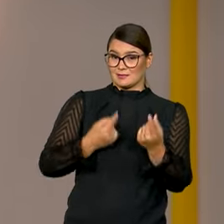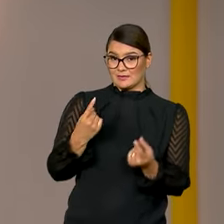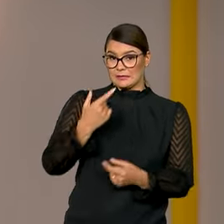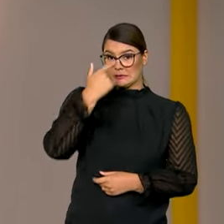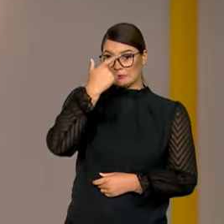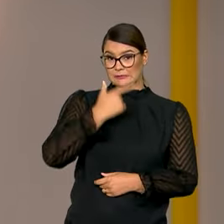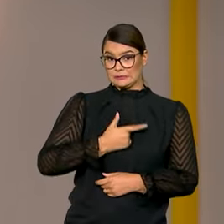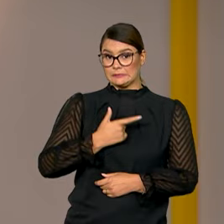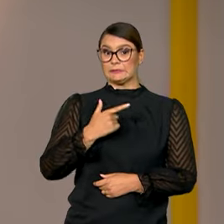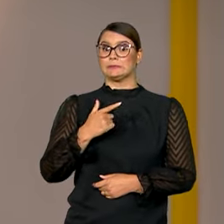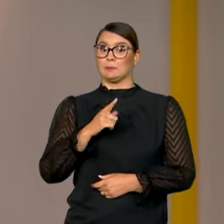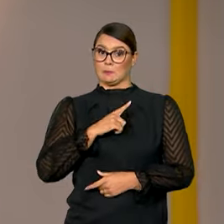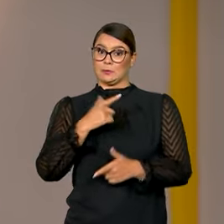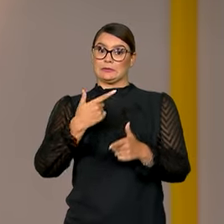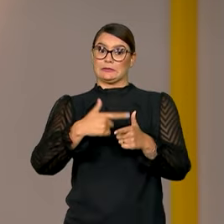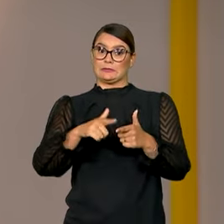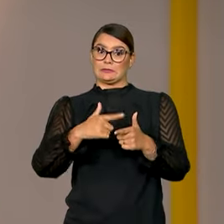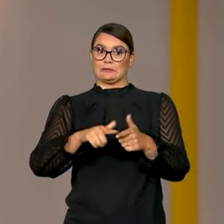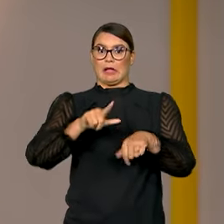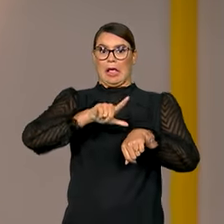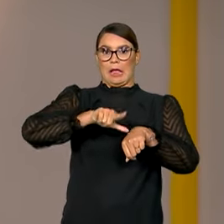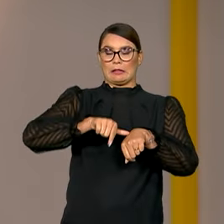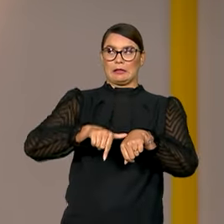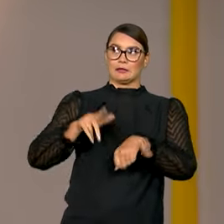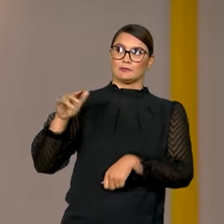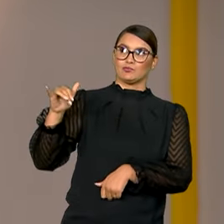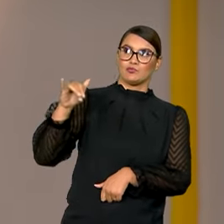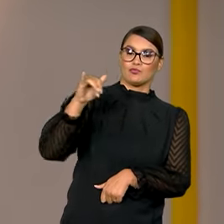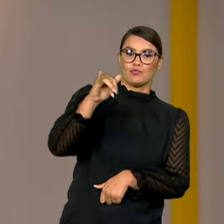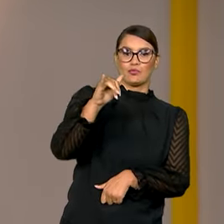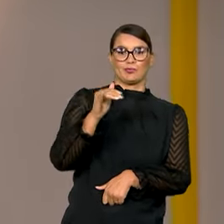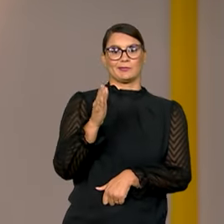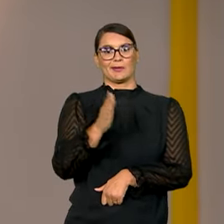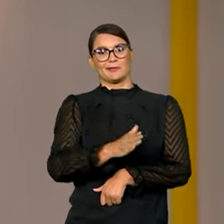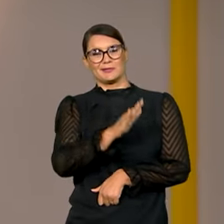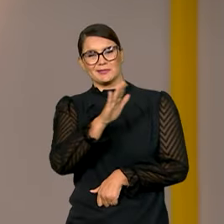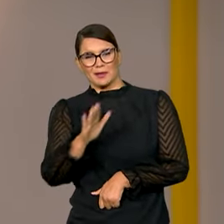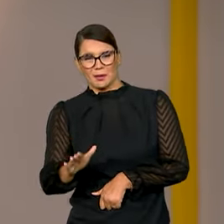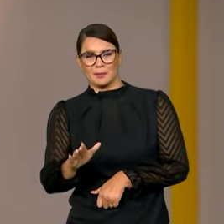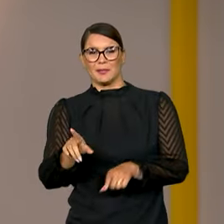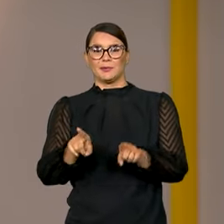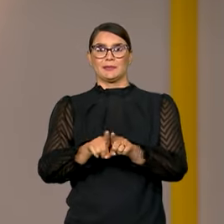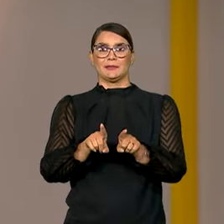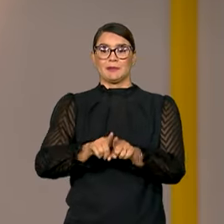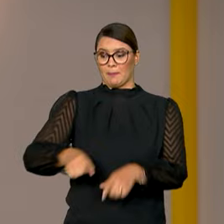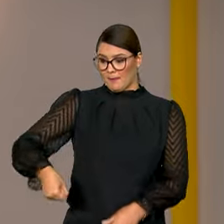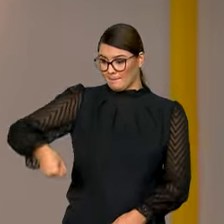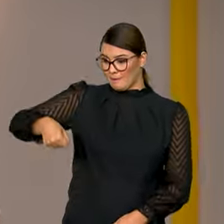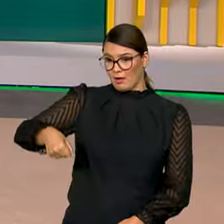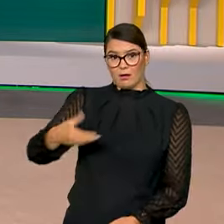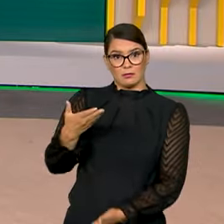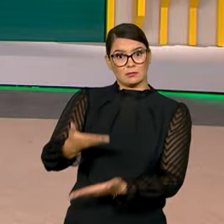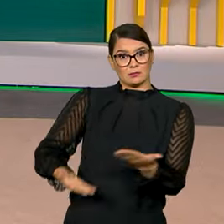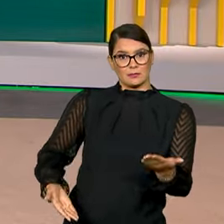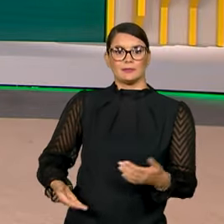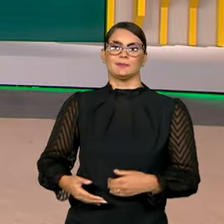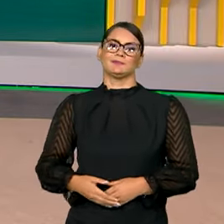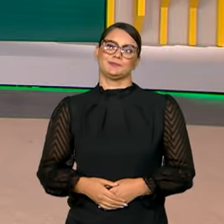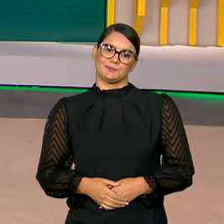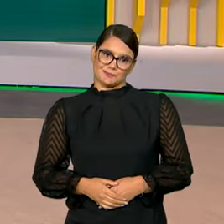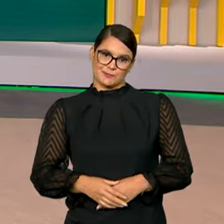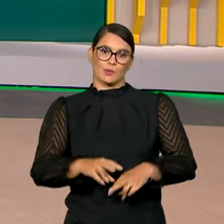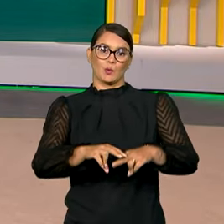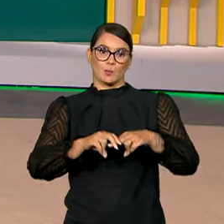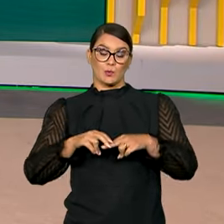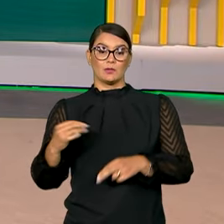passageiros podem enfrentar alguns problemas de atrasos de voos, cancelamentos e até mesmo perda da bagagem. Por isso, é